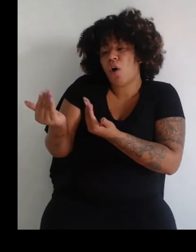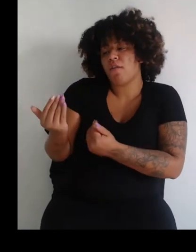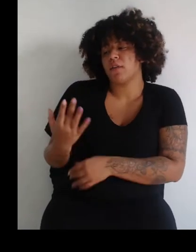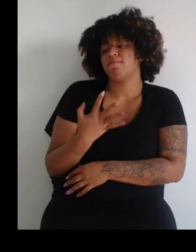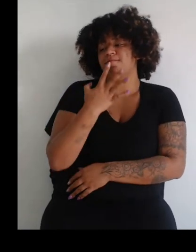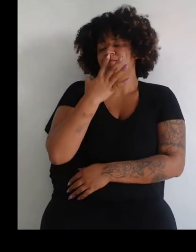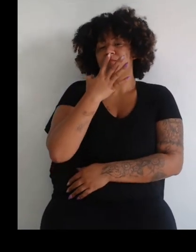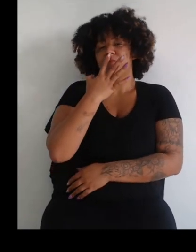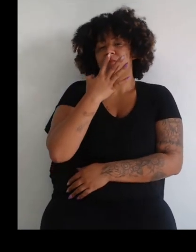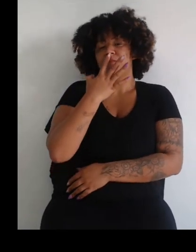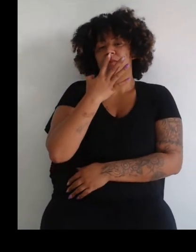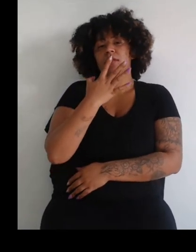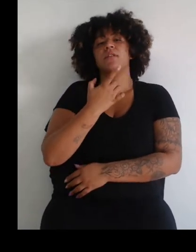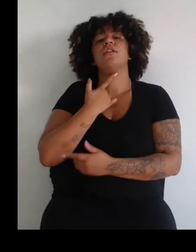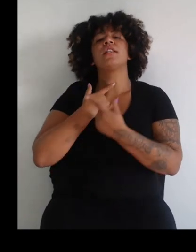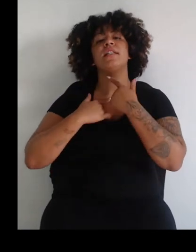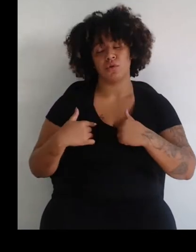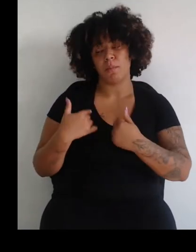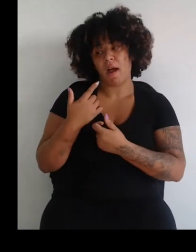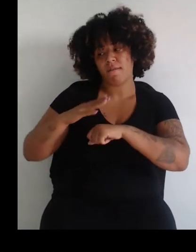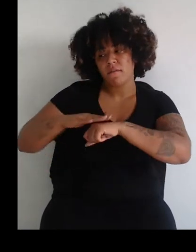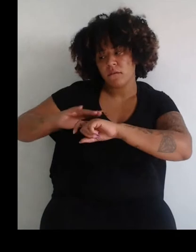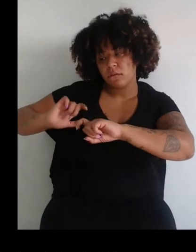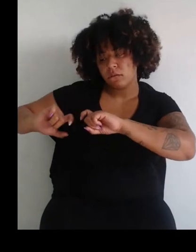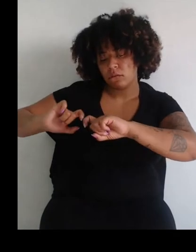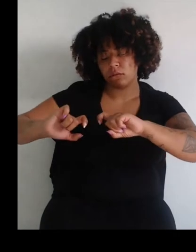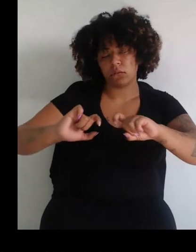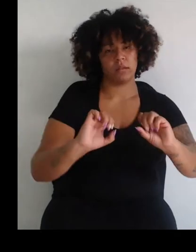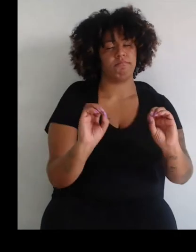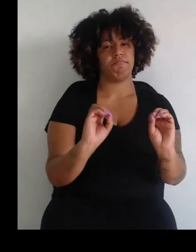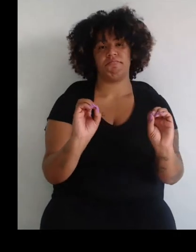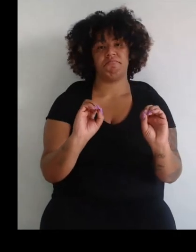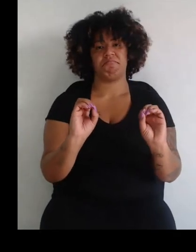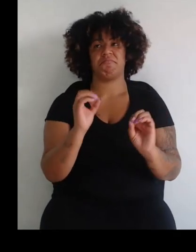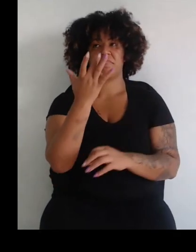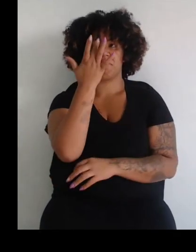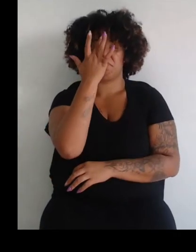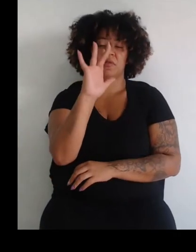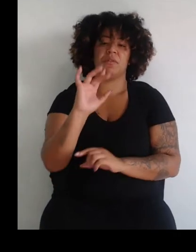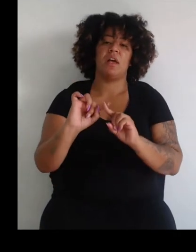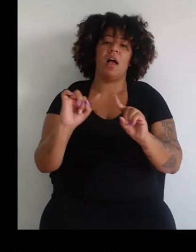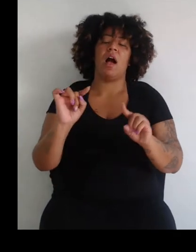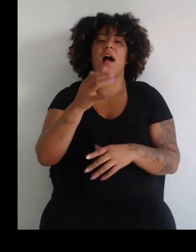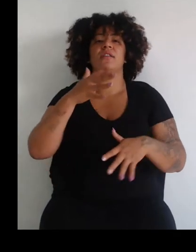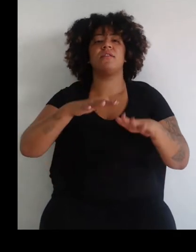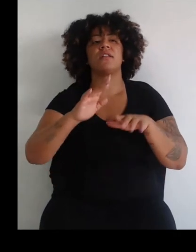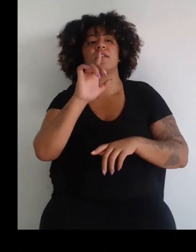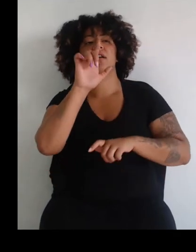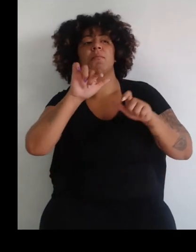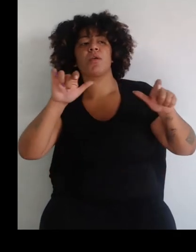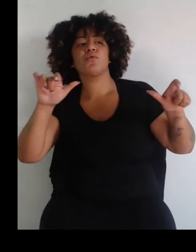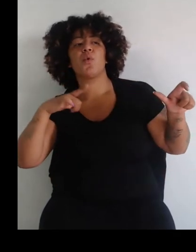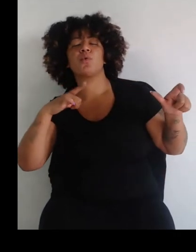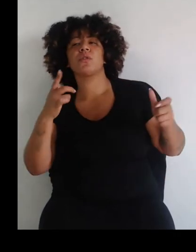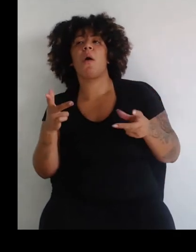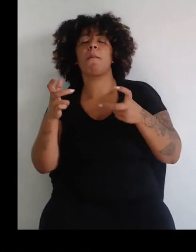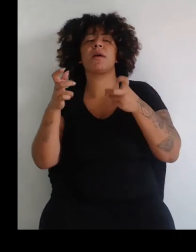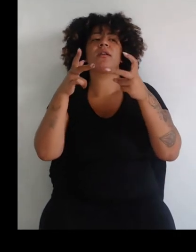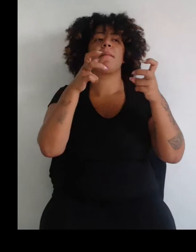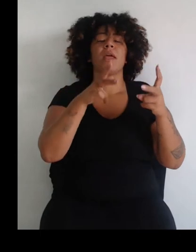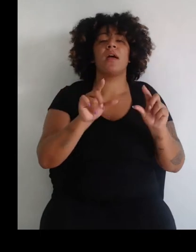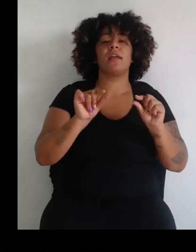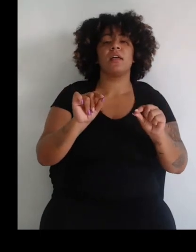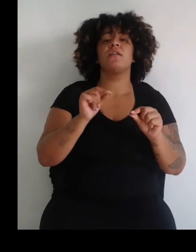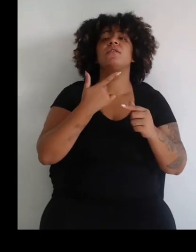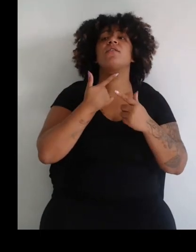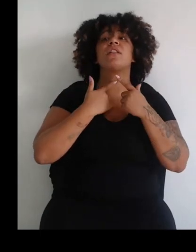eu mal sabia que era uma atração sexual foi só mais tarde com os cavaleiros com as pessoas nos estávamos que eu percebi que o que eu sentia